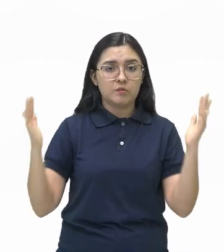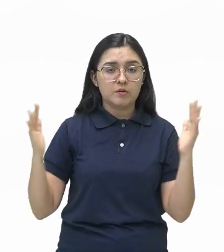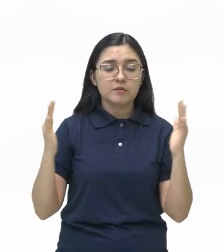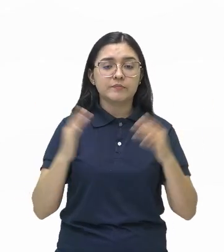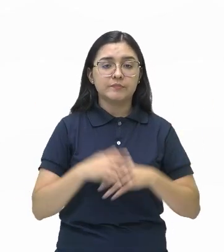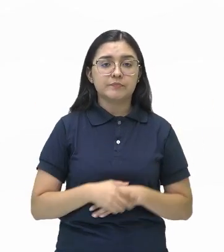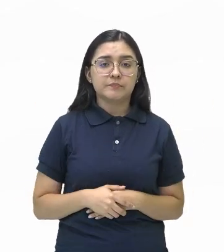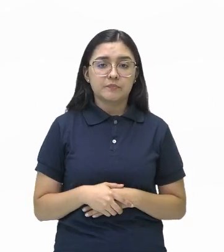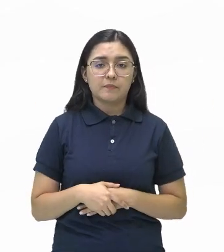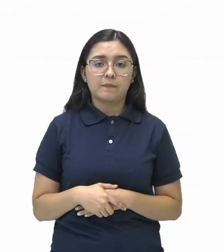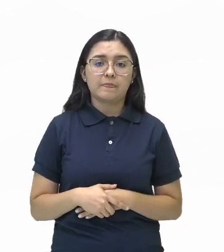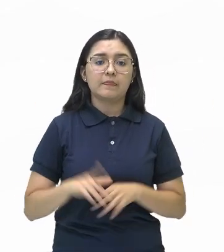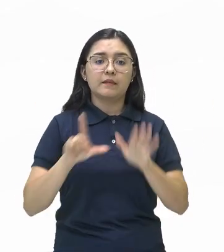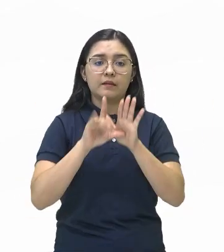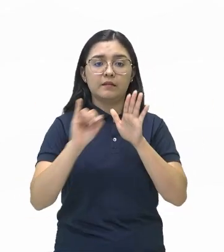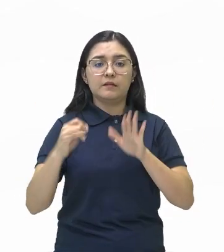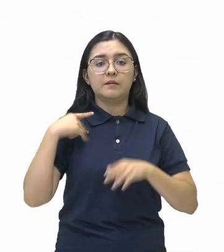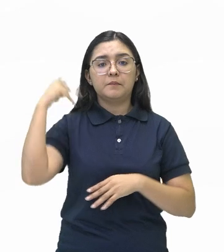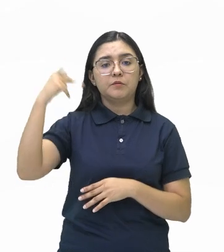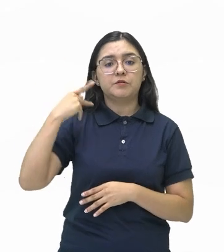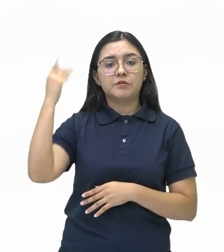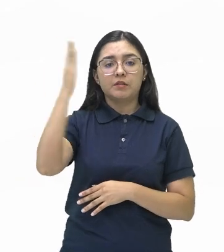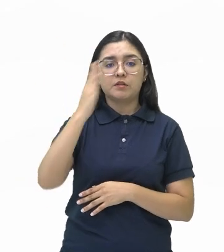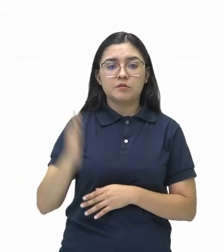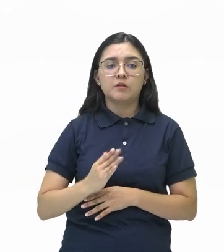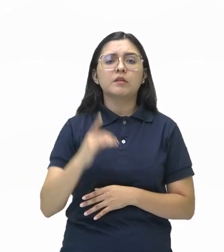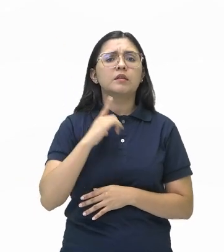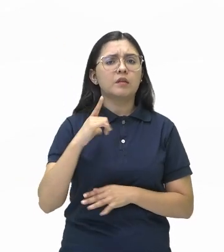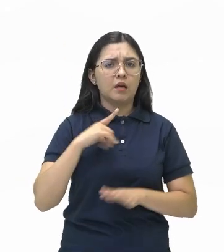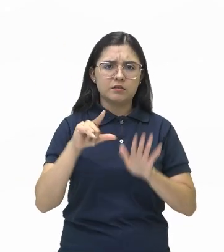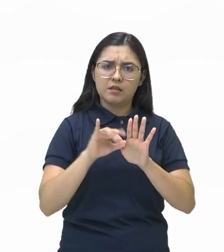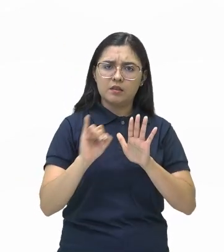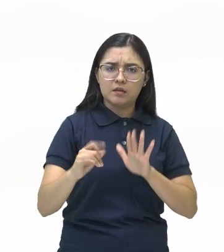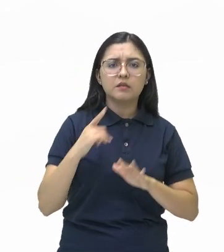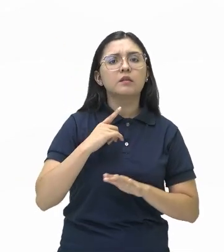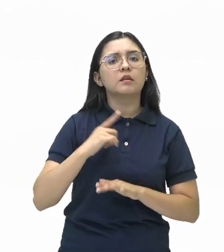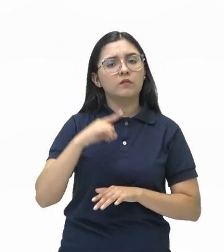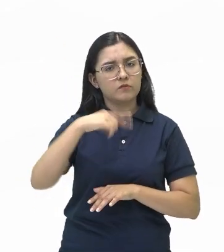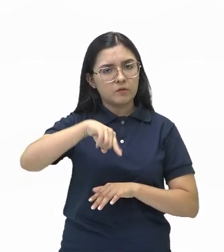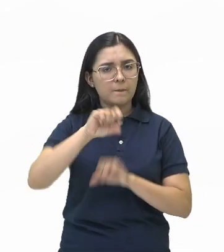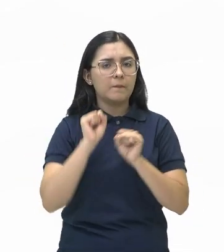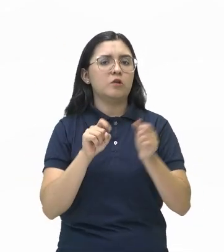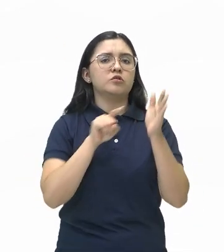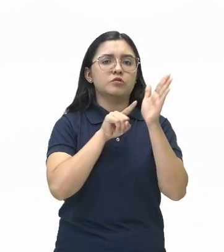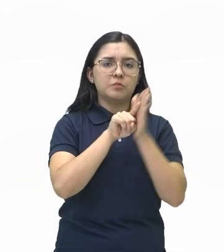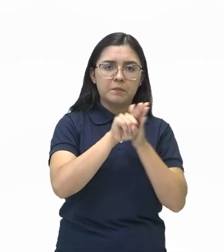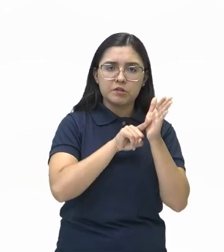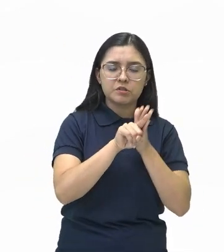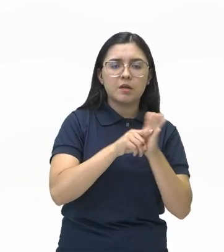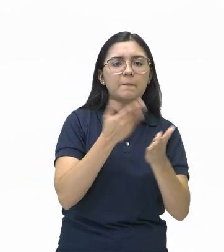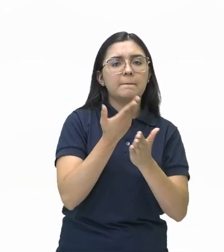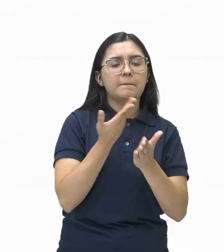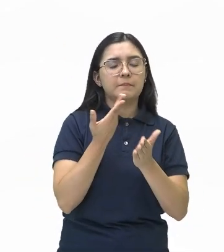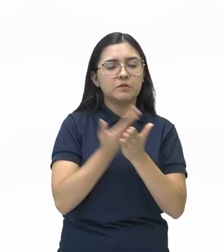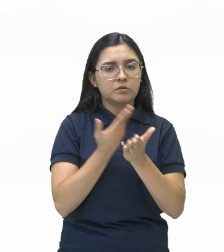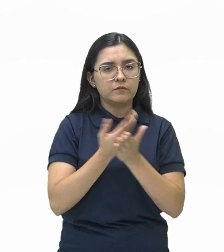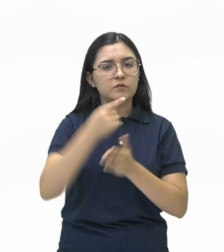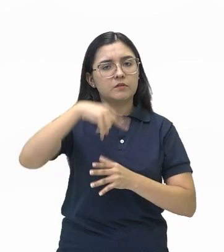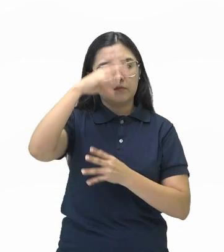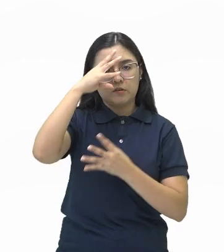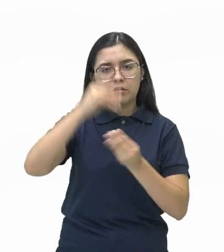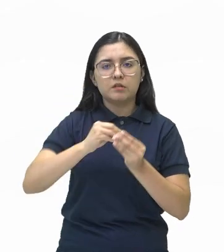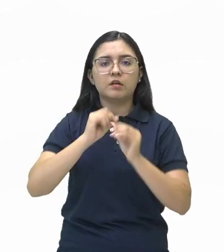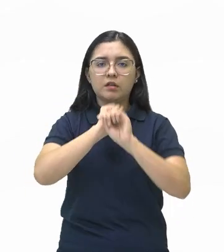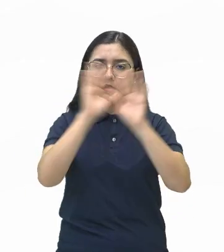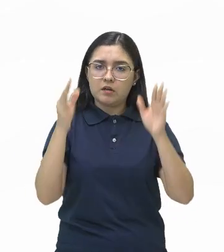estamos falando da Lei da Política Nacional. A pessoa tem essa lei? Tem essa lei. Procure lá que vocês vão entender melhor ela daí. É